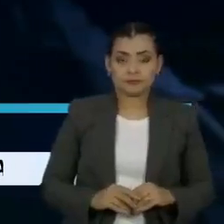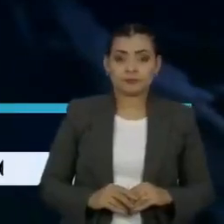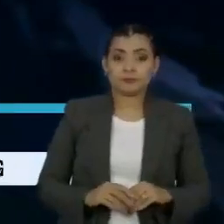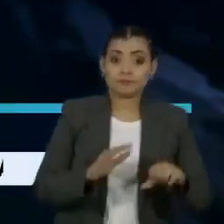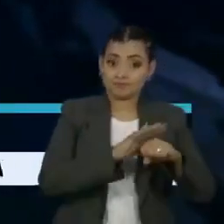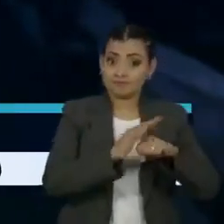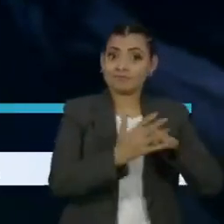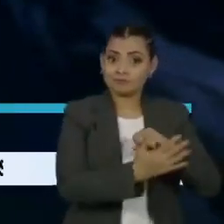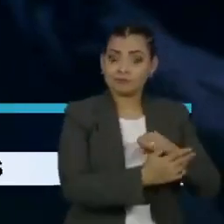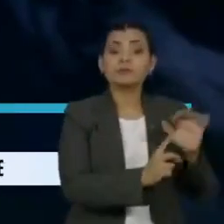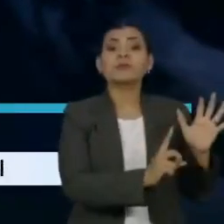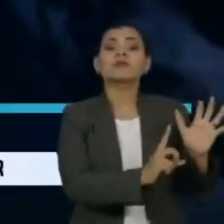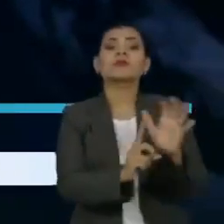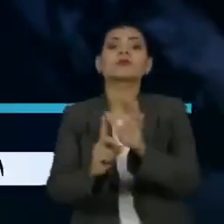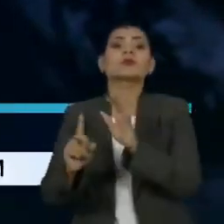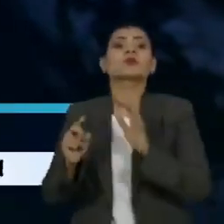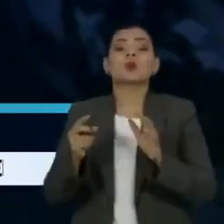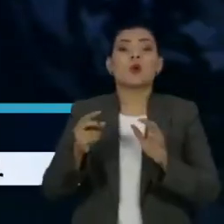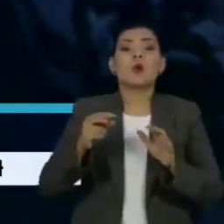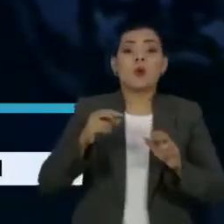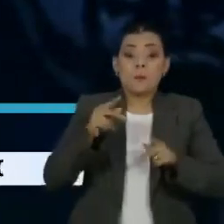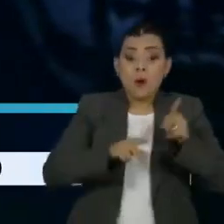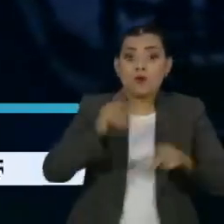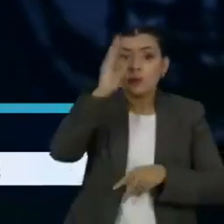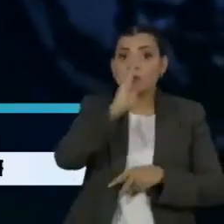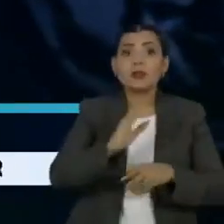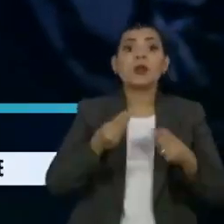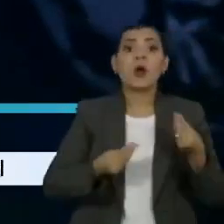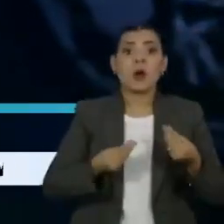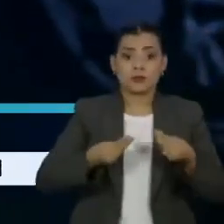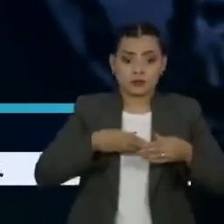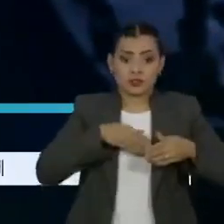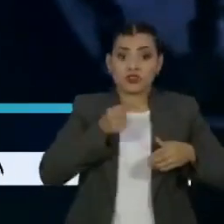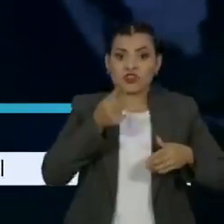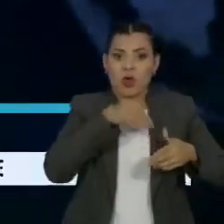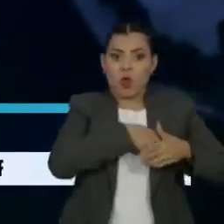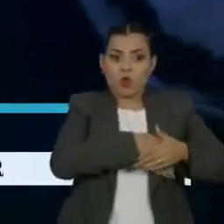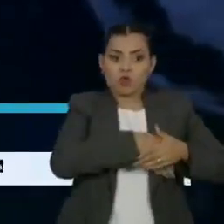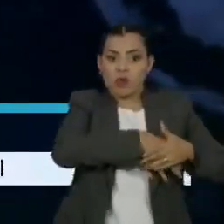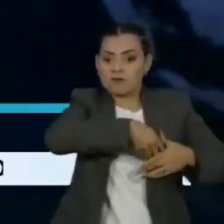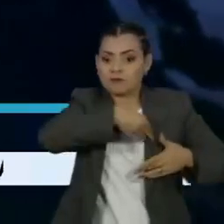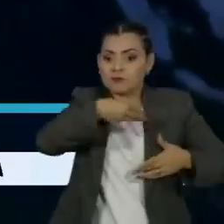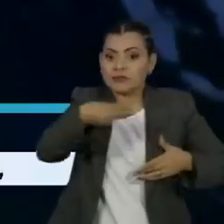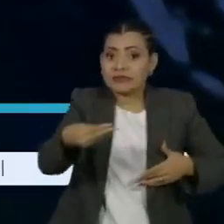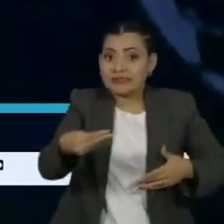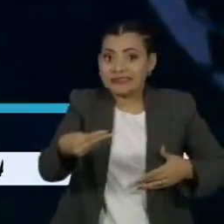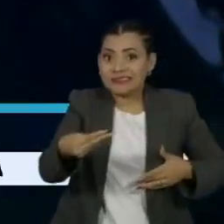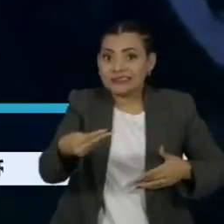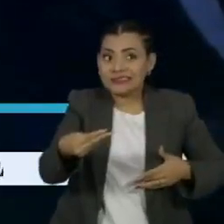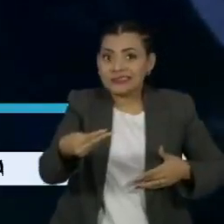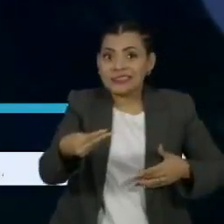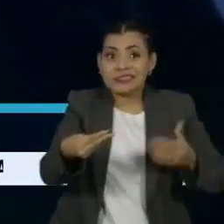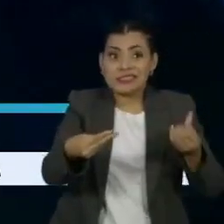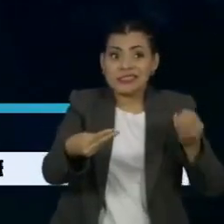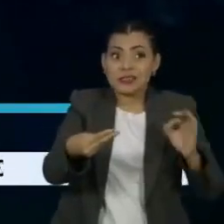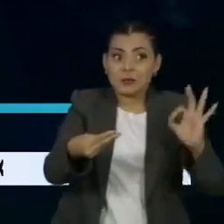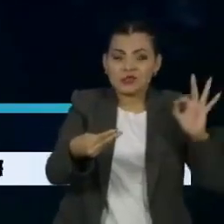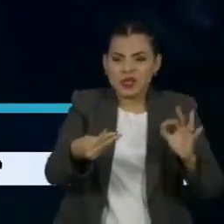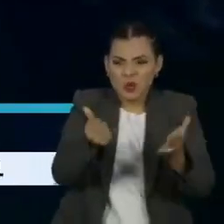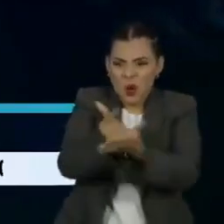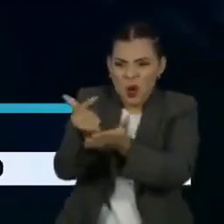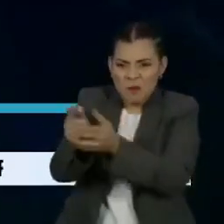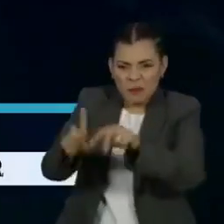A pandemia mexeu com a disposição dos brasileiros de pôr a mão na carteira. 60% dos consumidores adiam compras de produtos